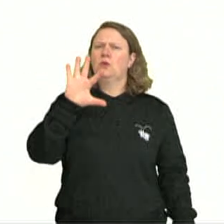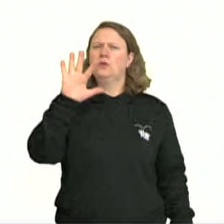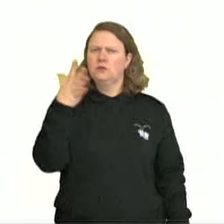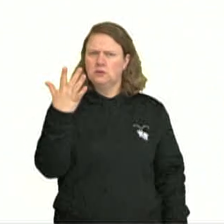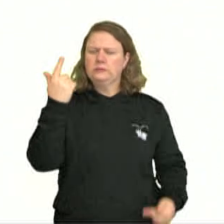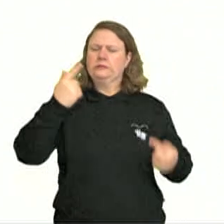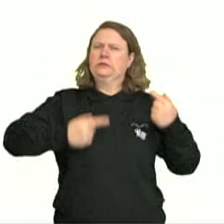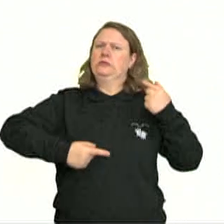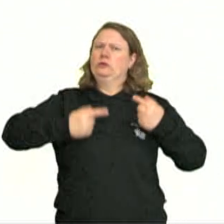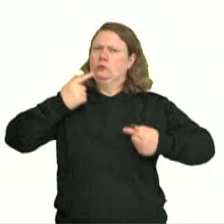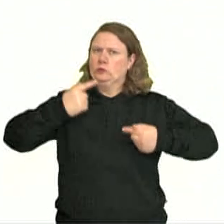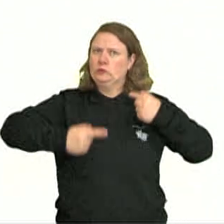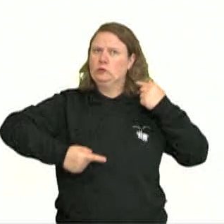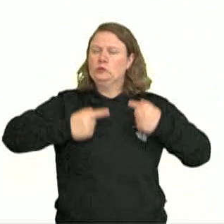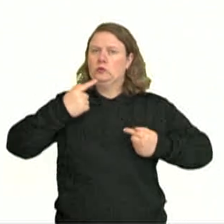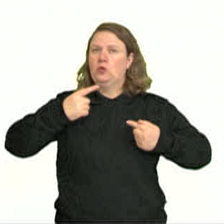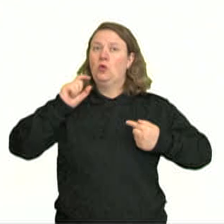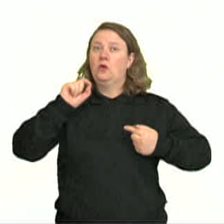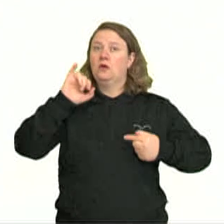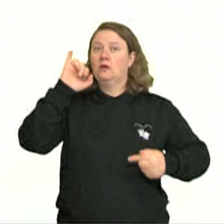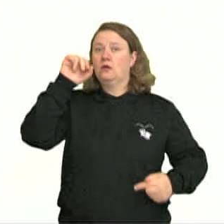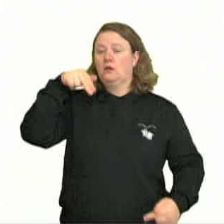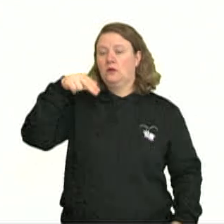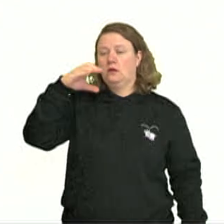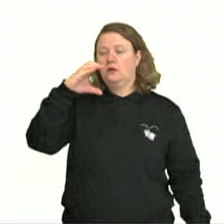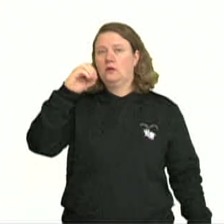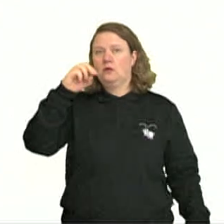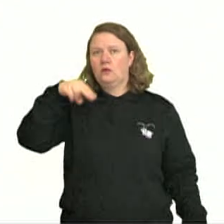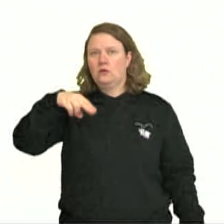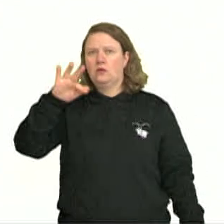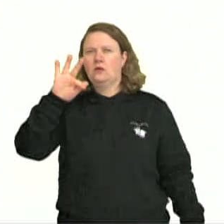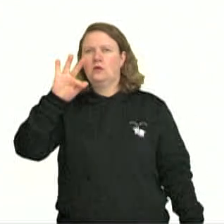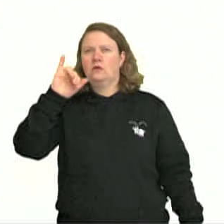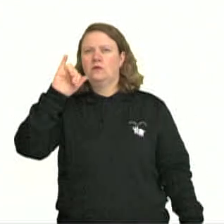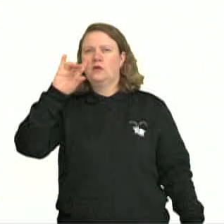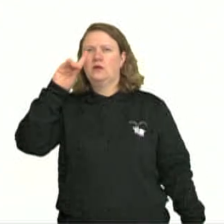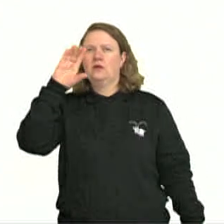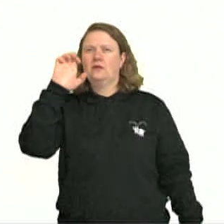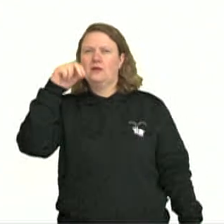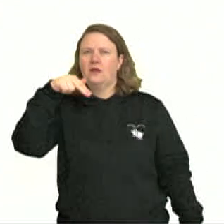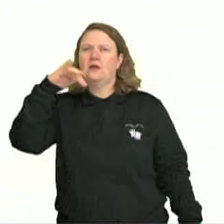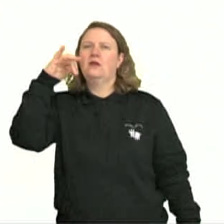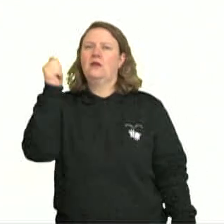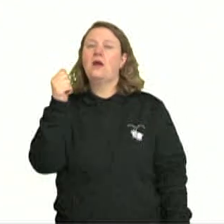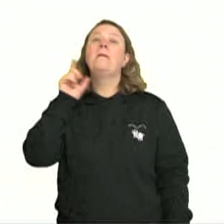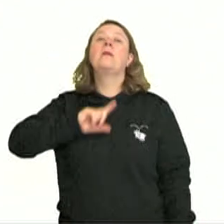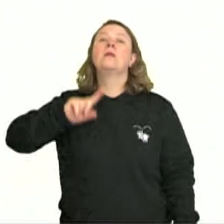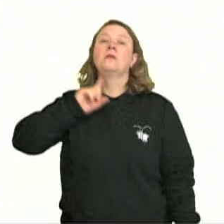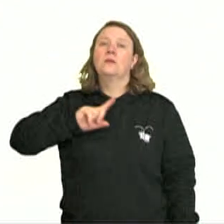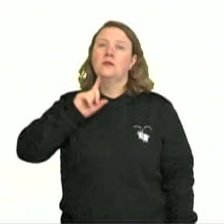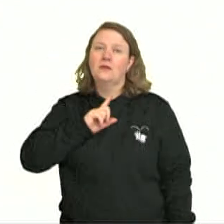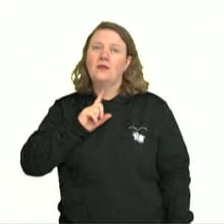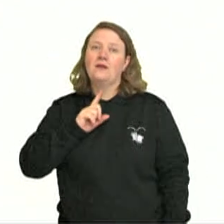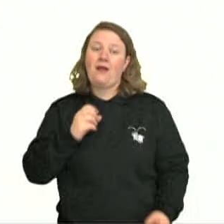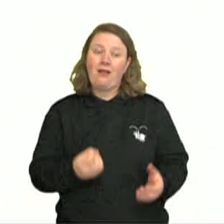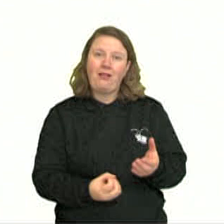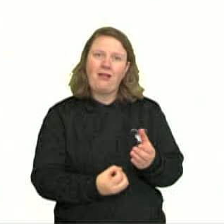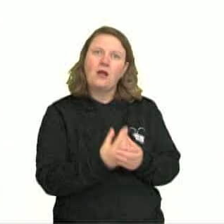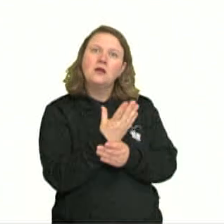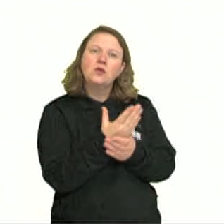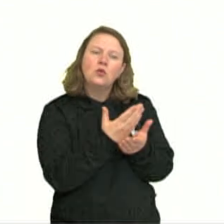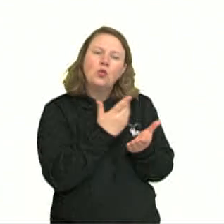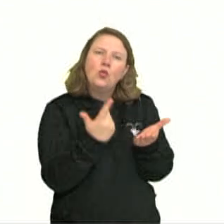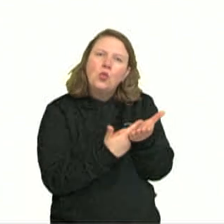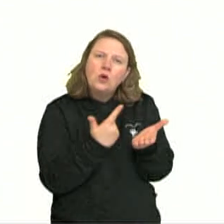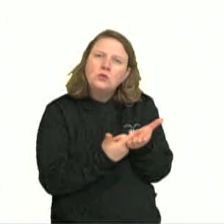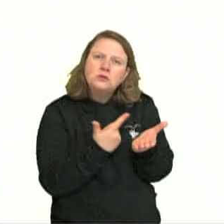um, que é justamente a Inconfidência Mineira, e lança o livro Romanceiro da Inconfidência. E é muito